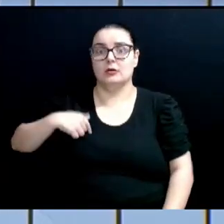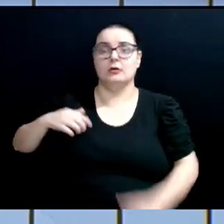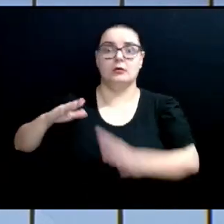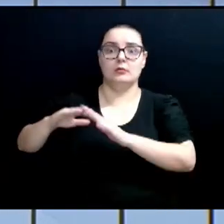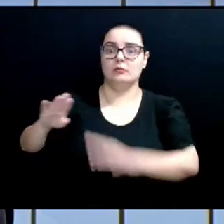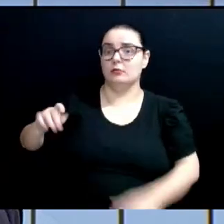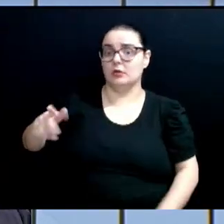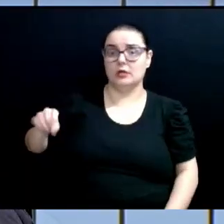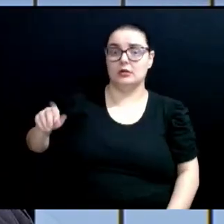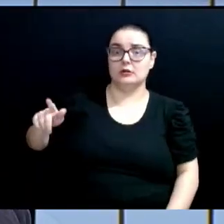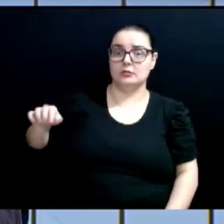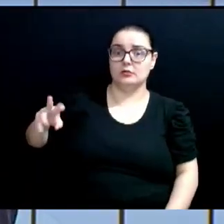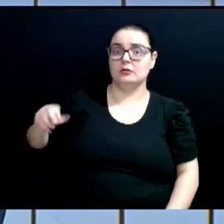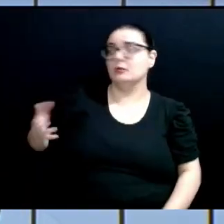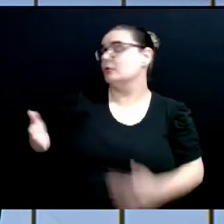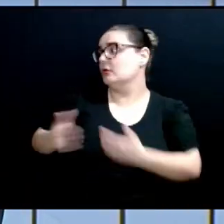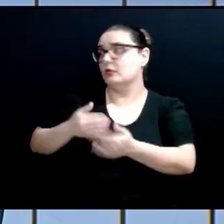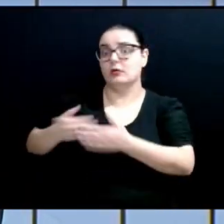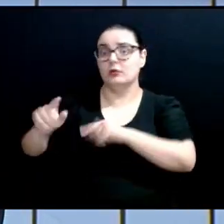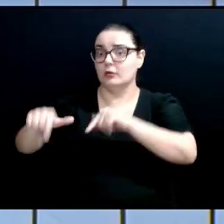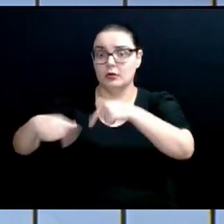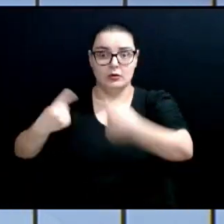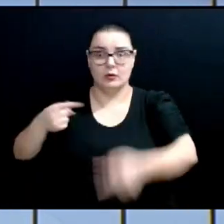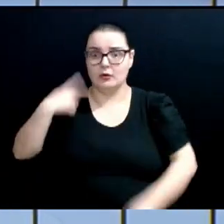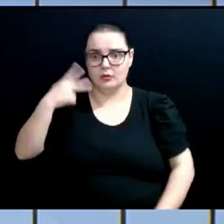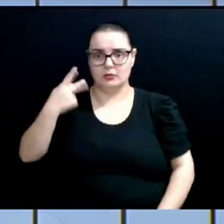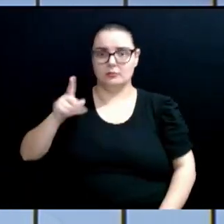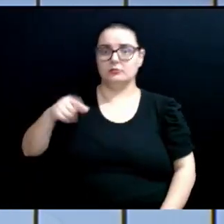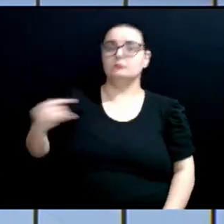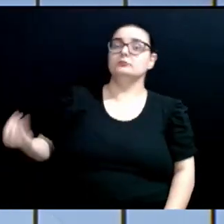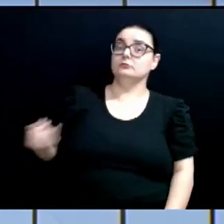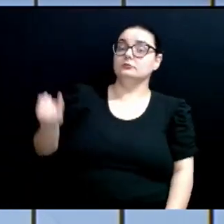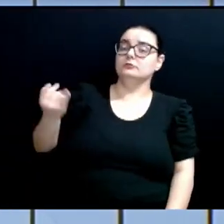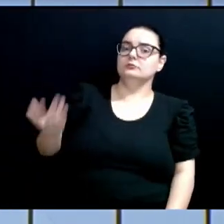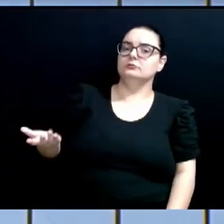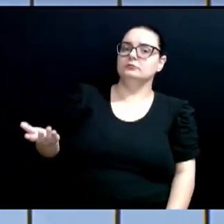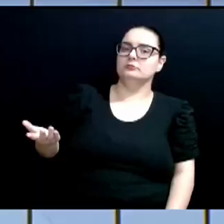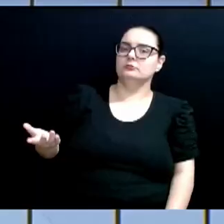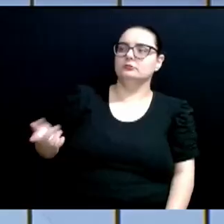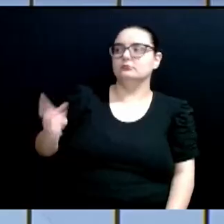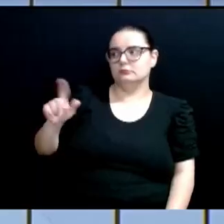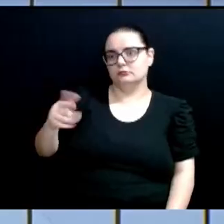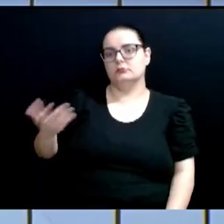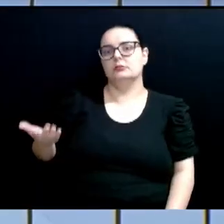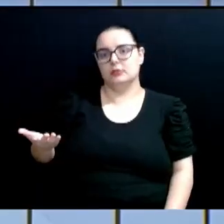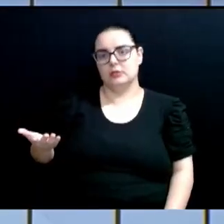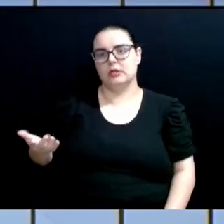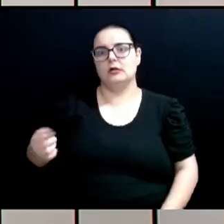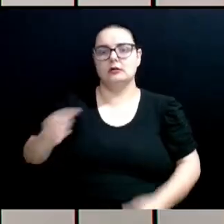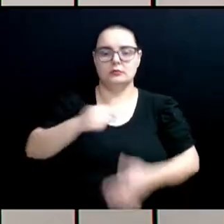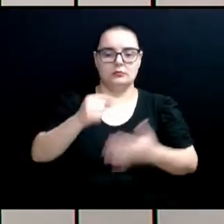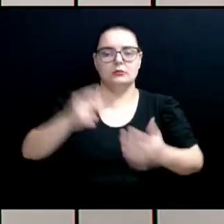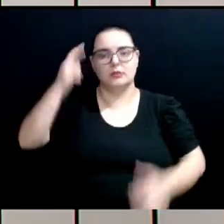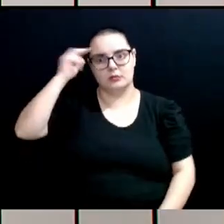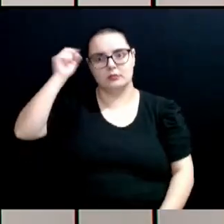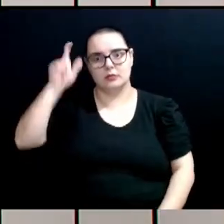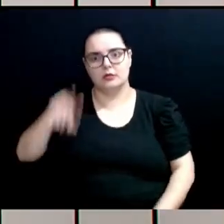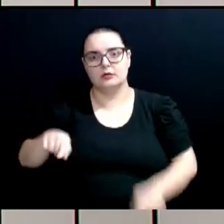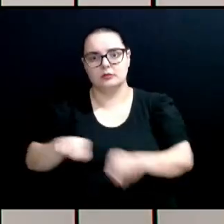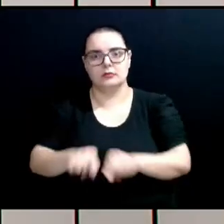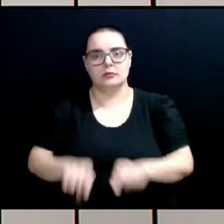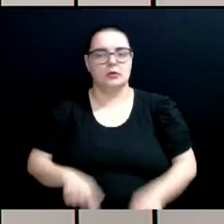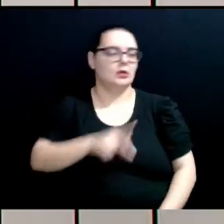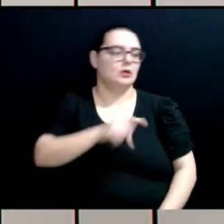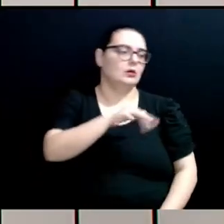isso, qualquer outro vereador. Isso é muito importante, né? Mas passa por uma questão cultural também. Uhum. Paulo e depois